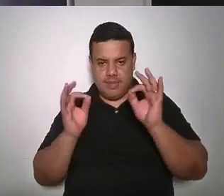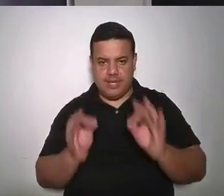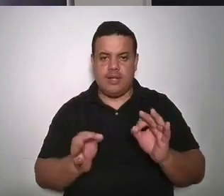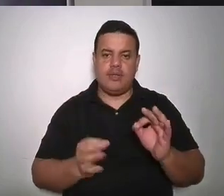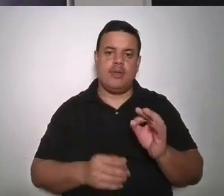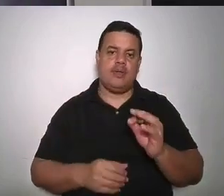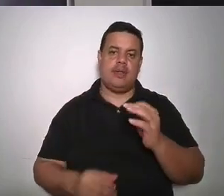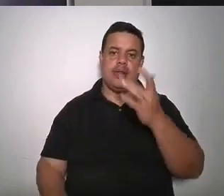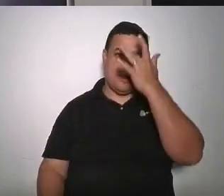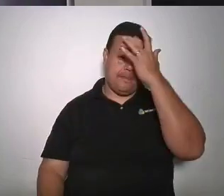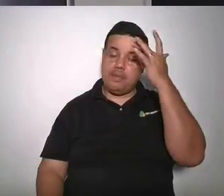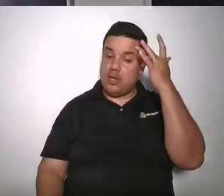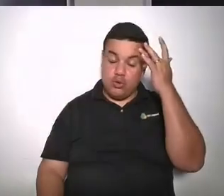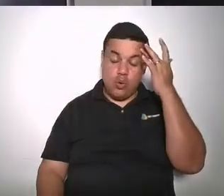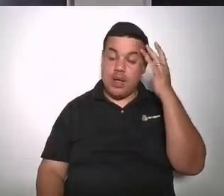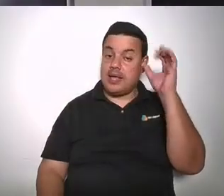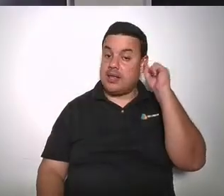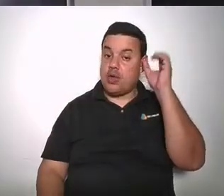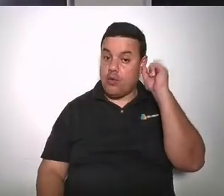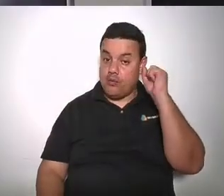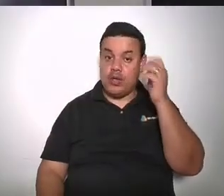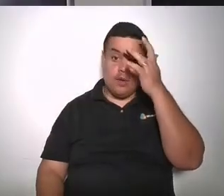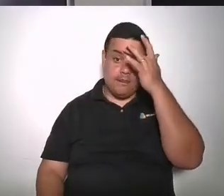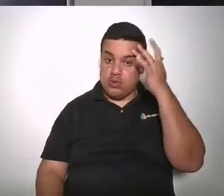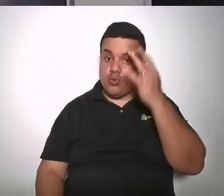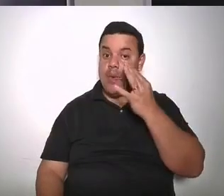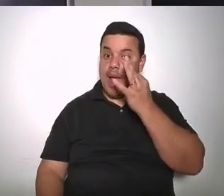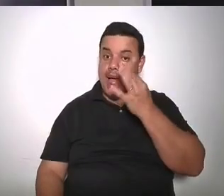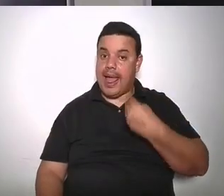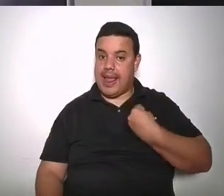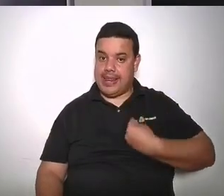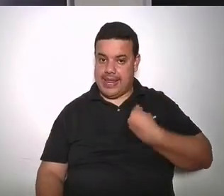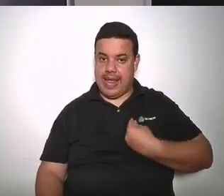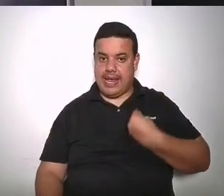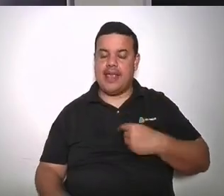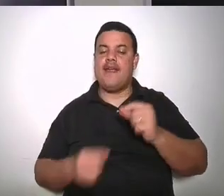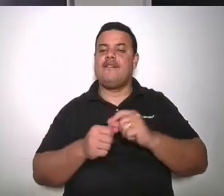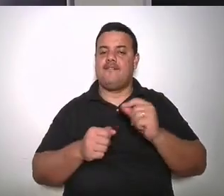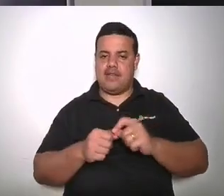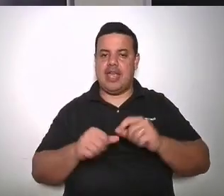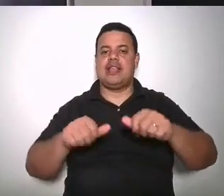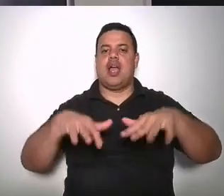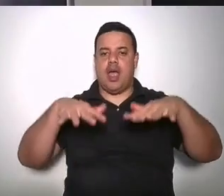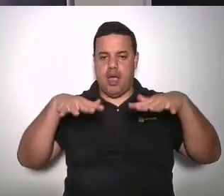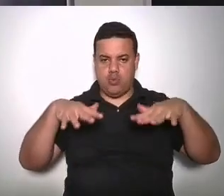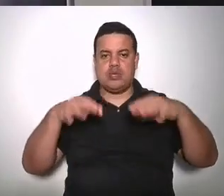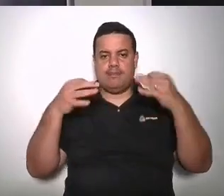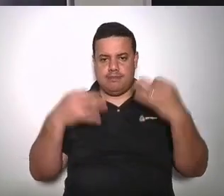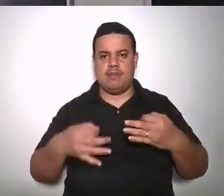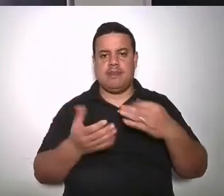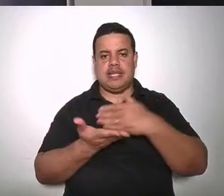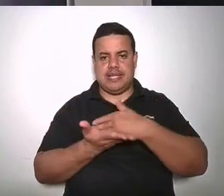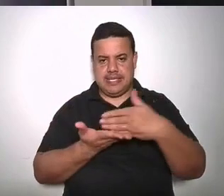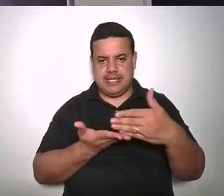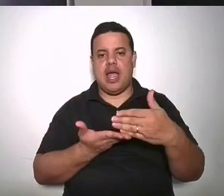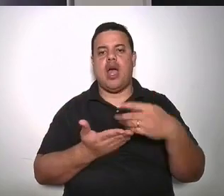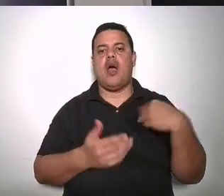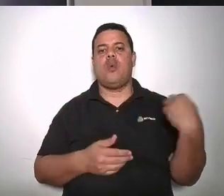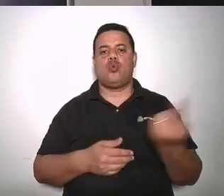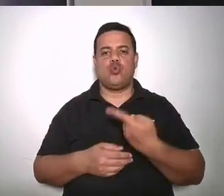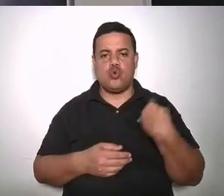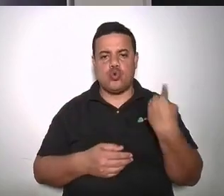nos ouvindo e para quem está aqui, nós fizemos as audiências, como eu disse na inicial, e lá nós elencamos